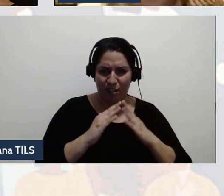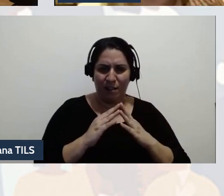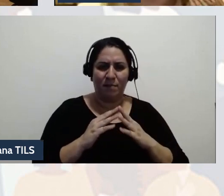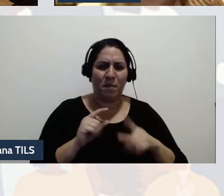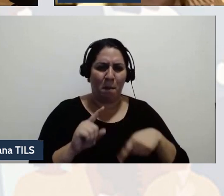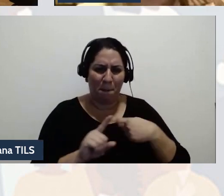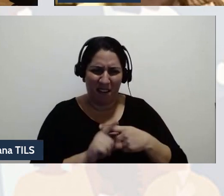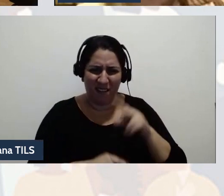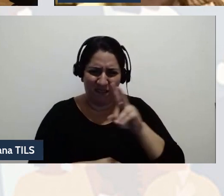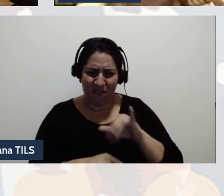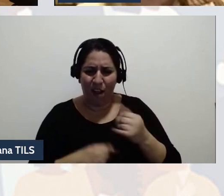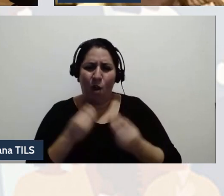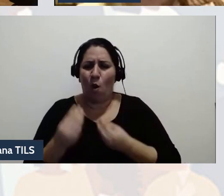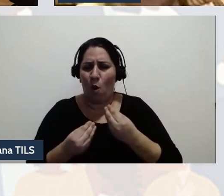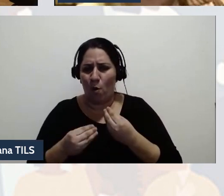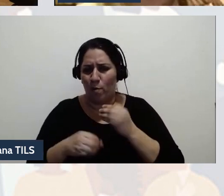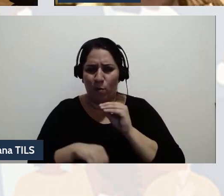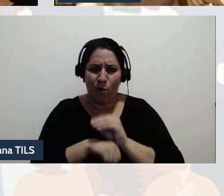vai